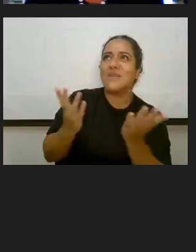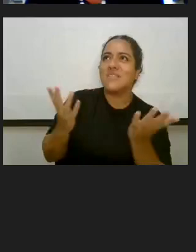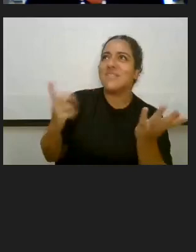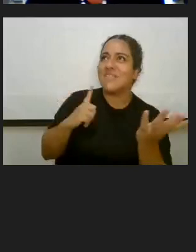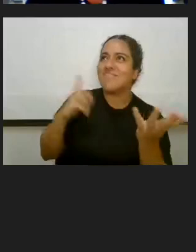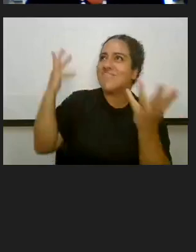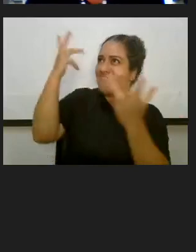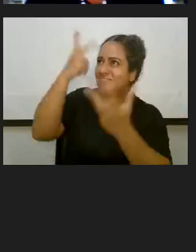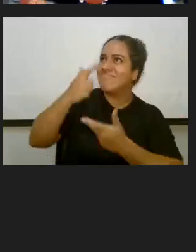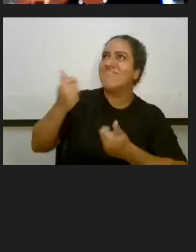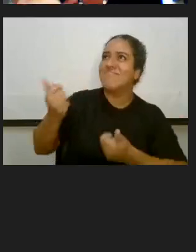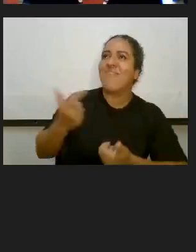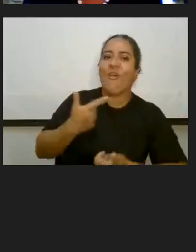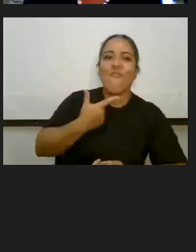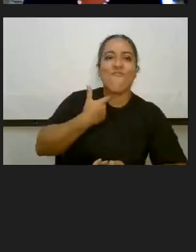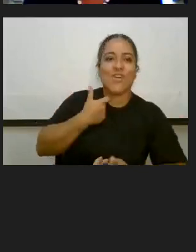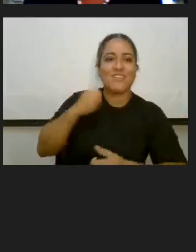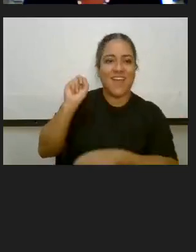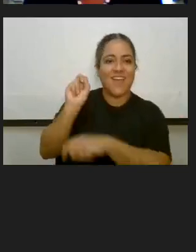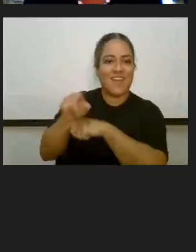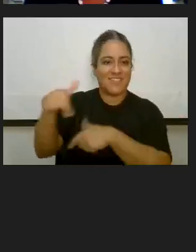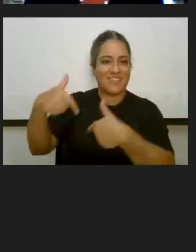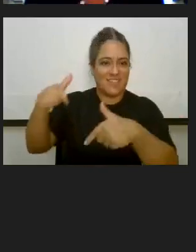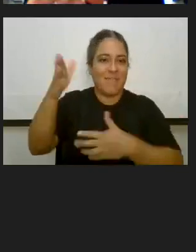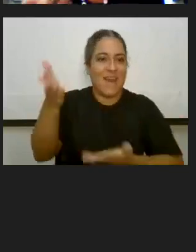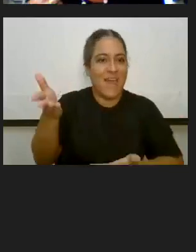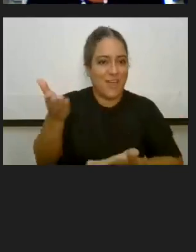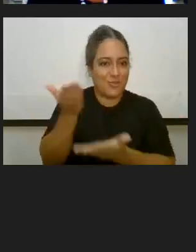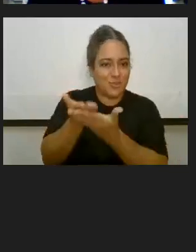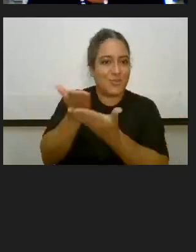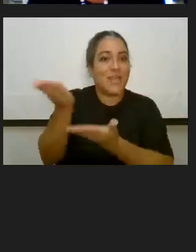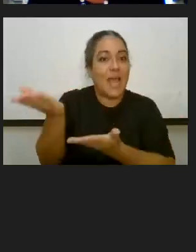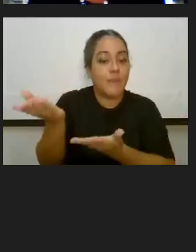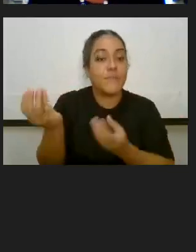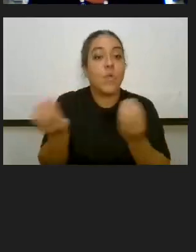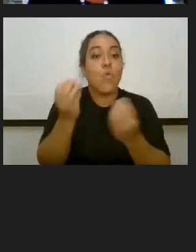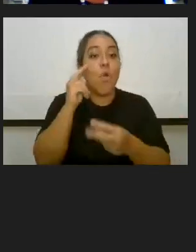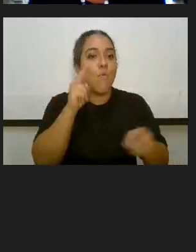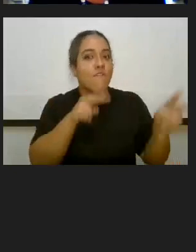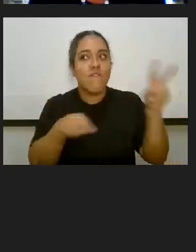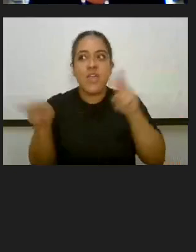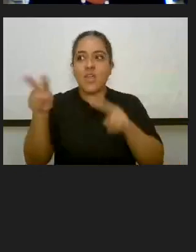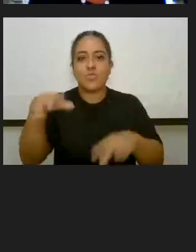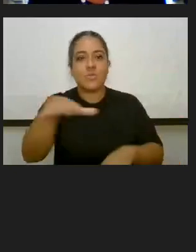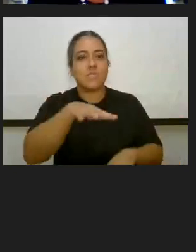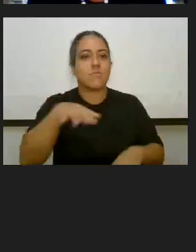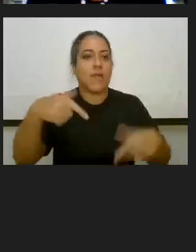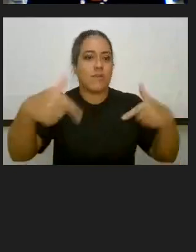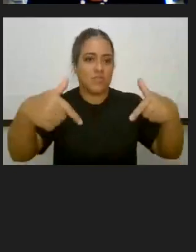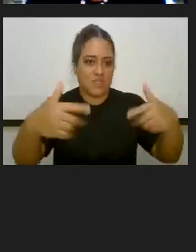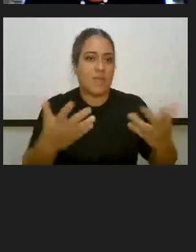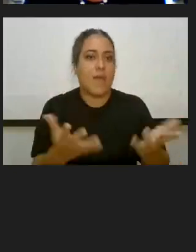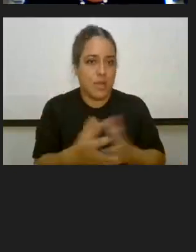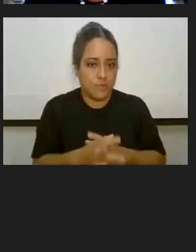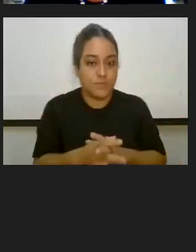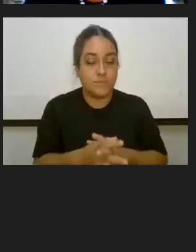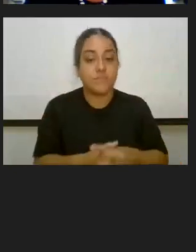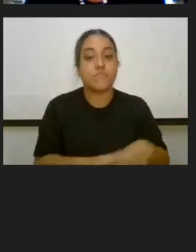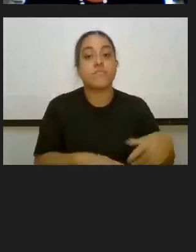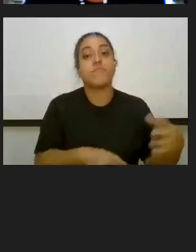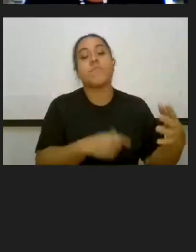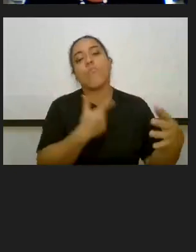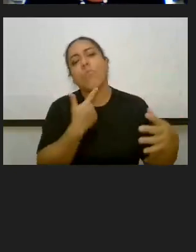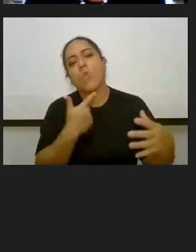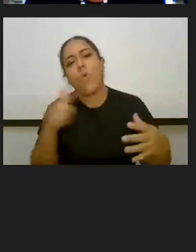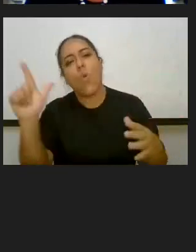beleza. Como eu vejo o meu espaço de trabalho? E o outro, das